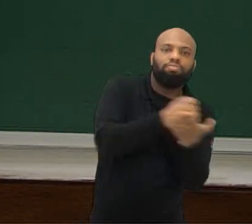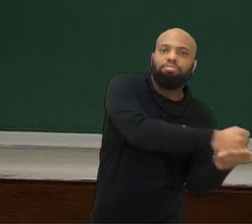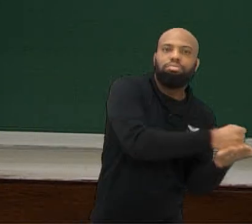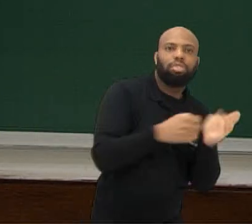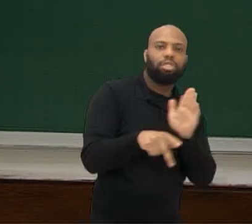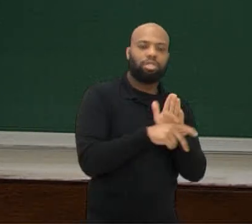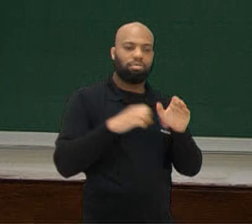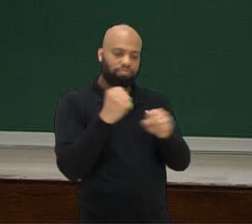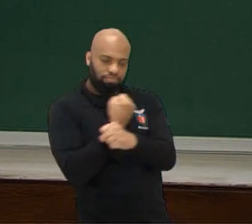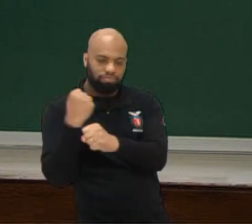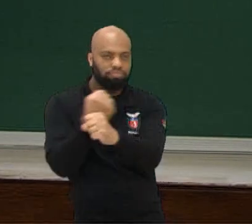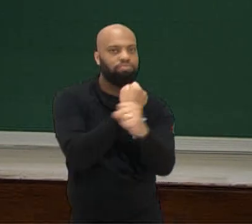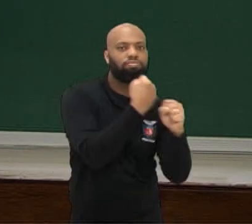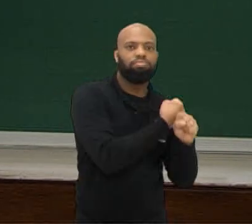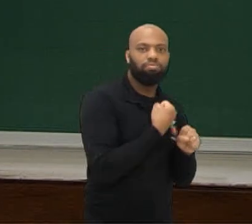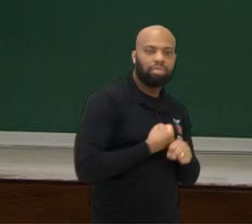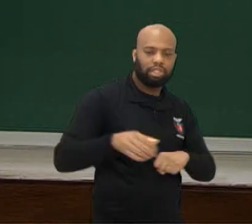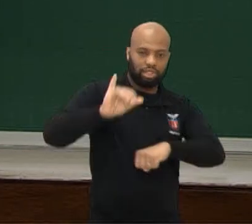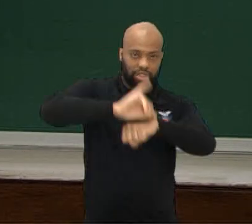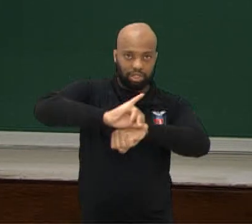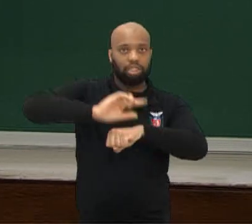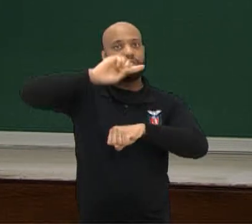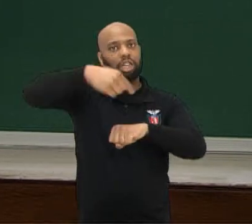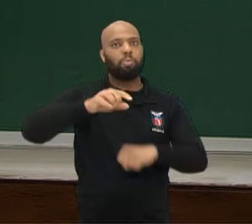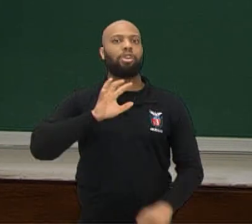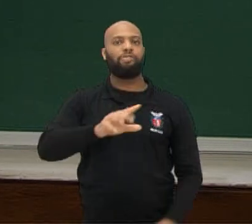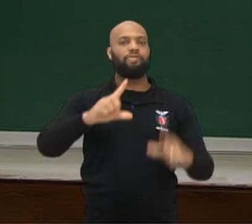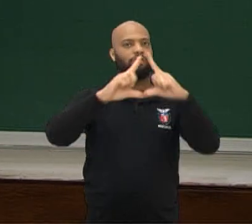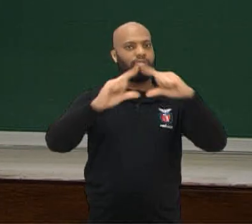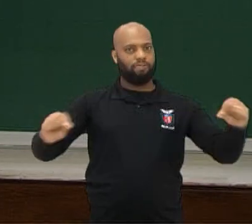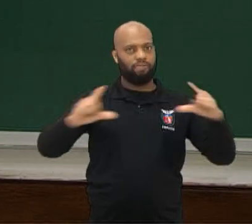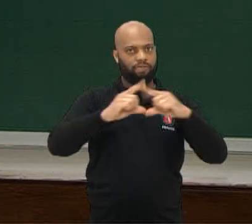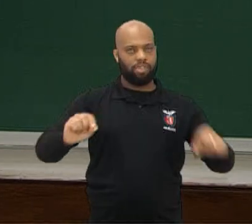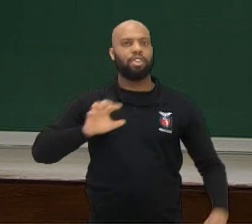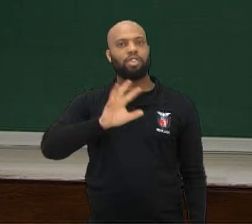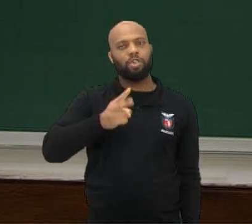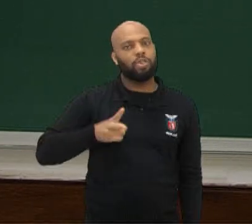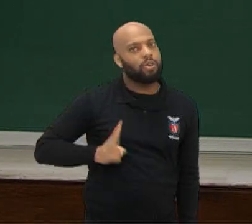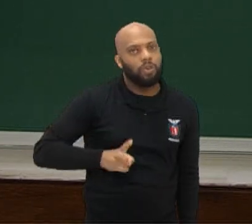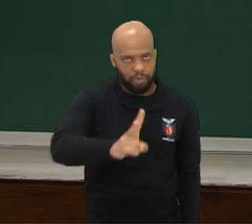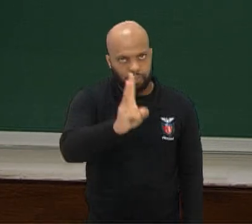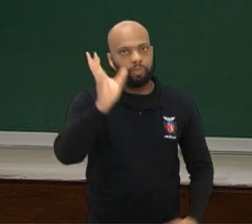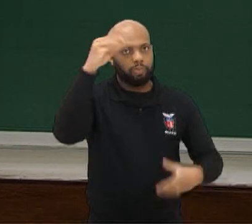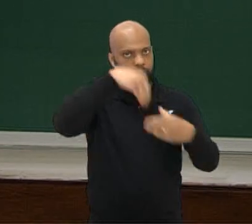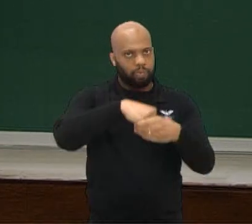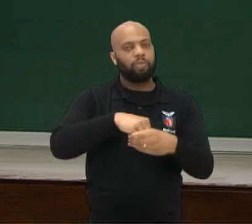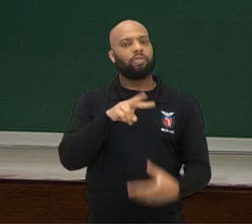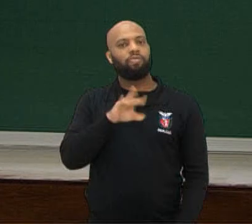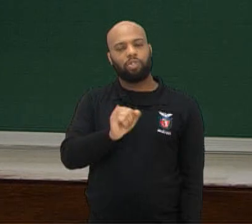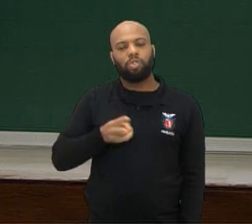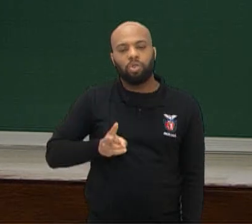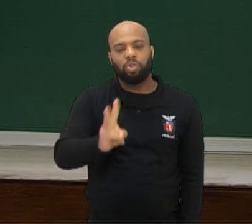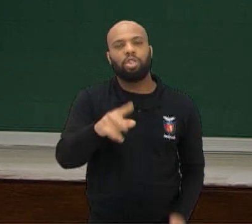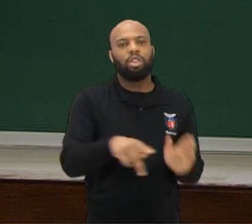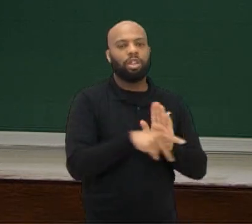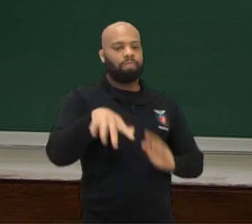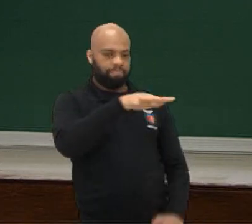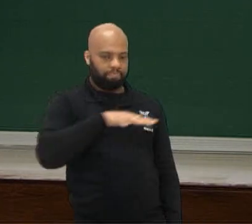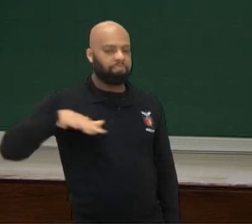construção da capital, e depois acabam fixando moradia, se instalando lá e permanecendo na